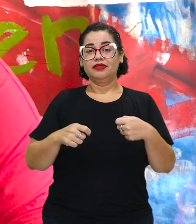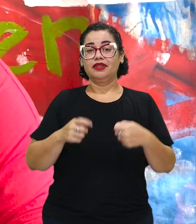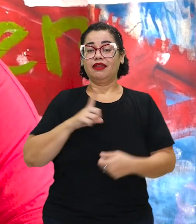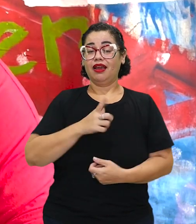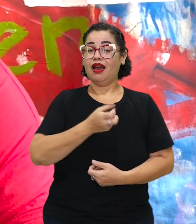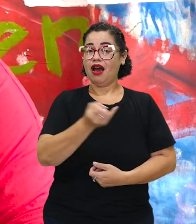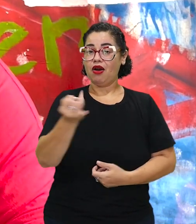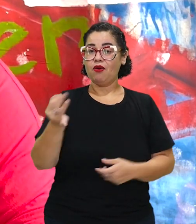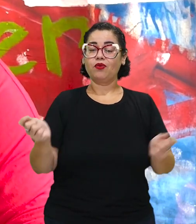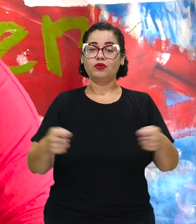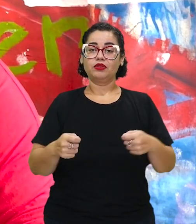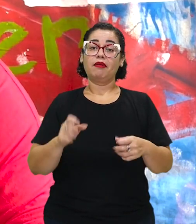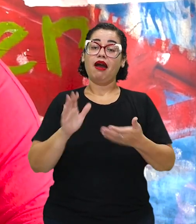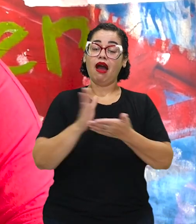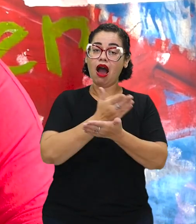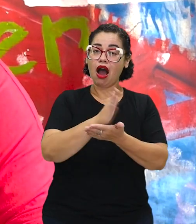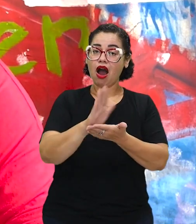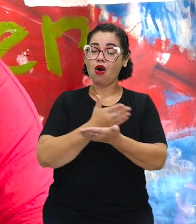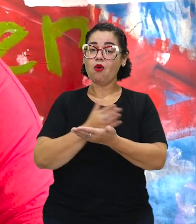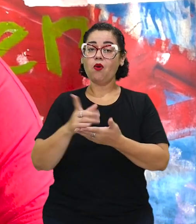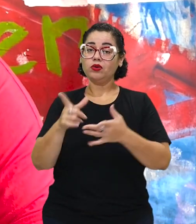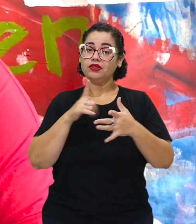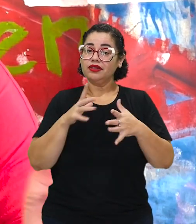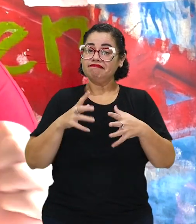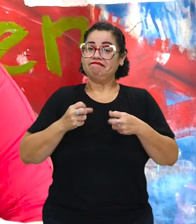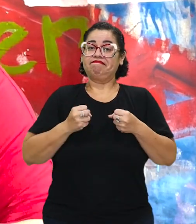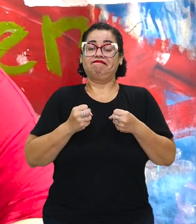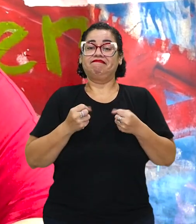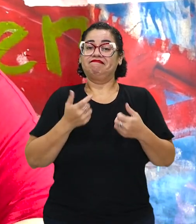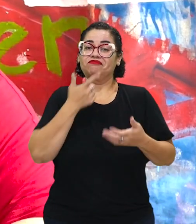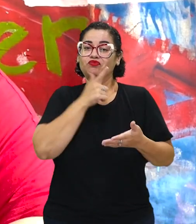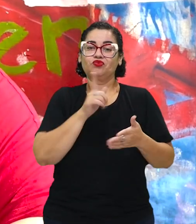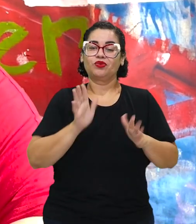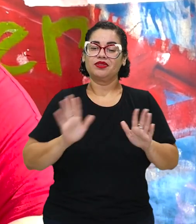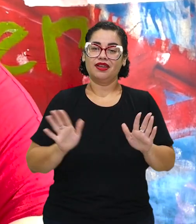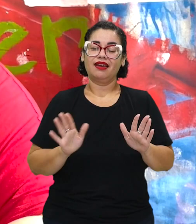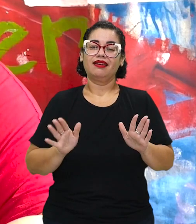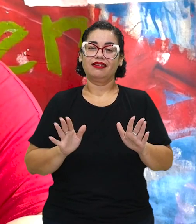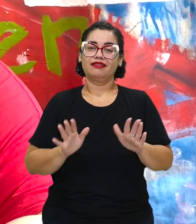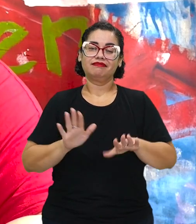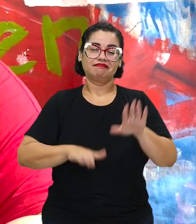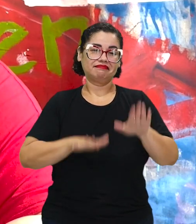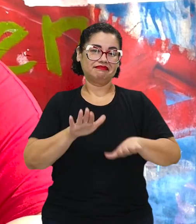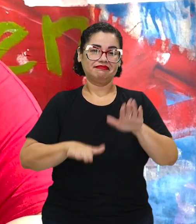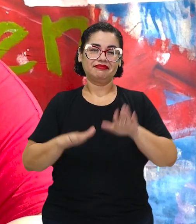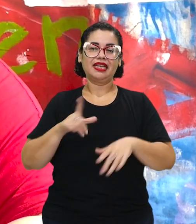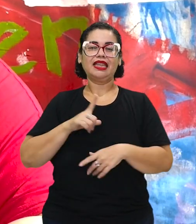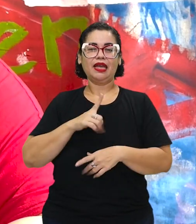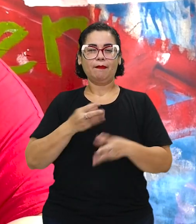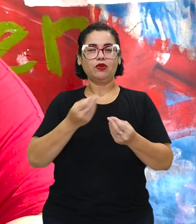liberdade para alguns, mas algumas retrações para outros.